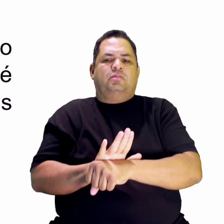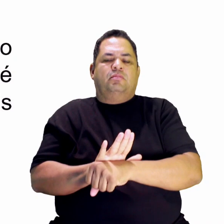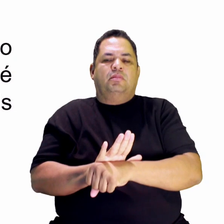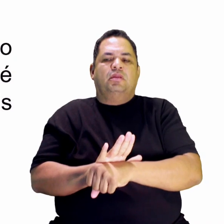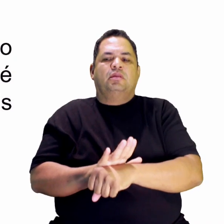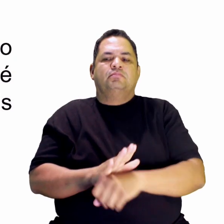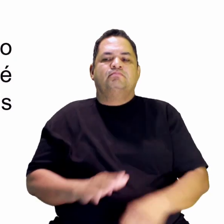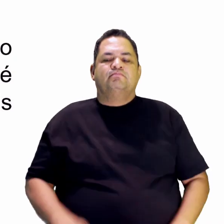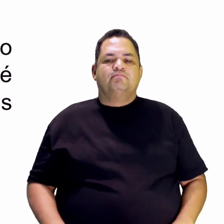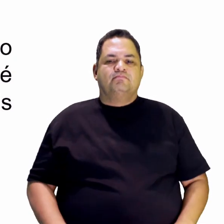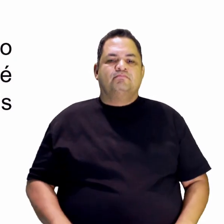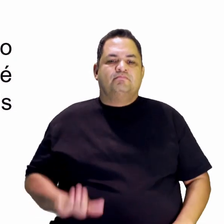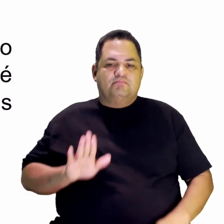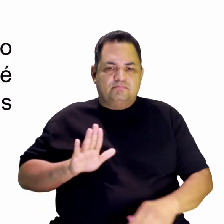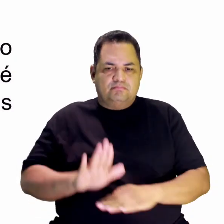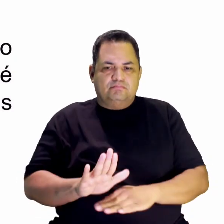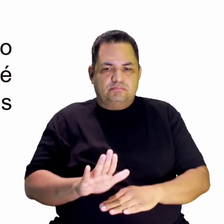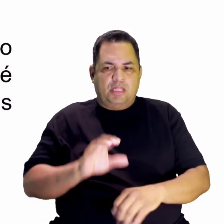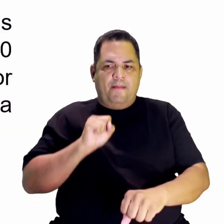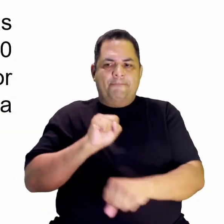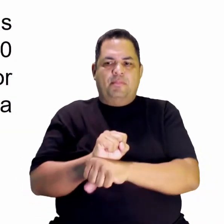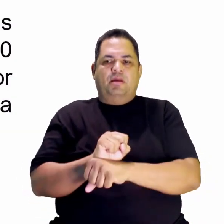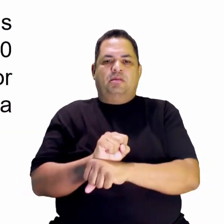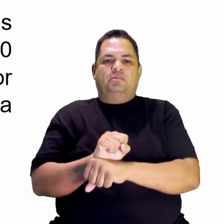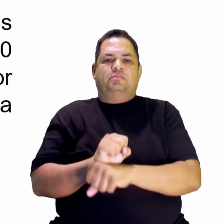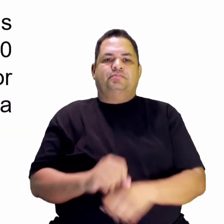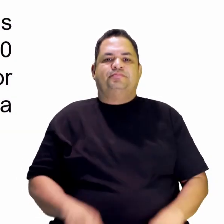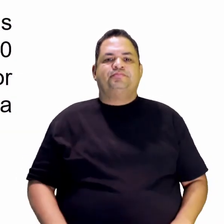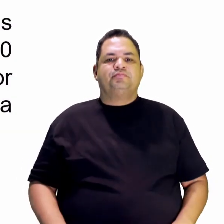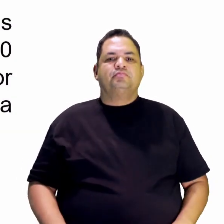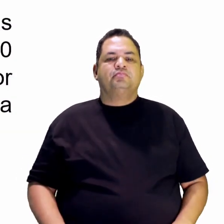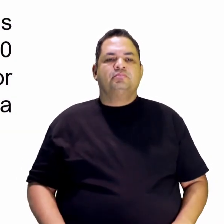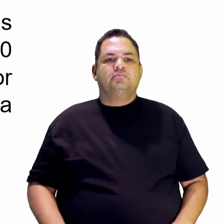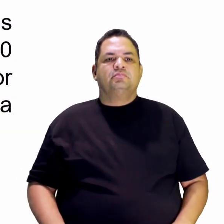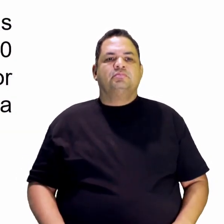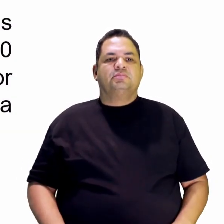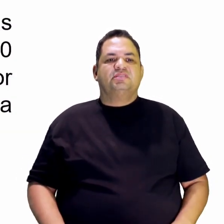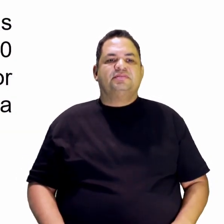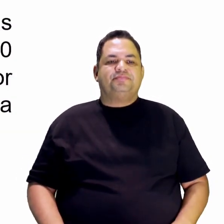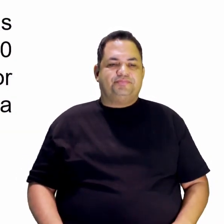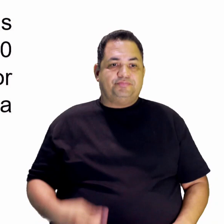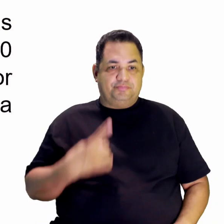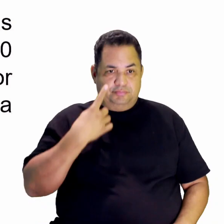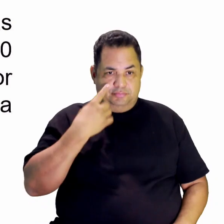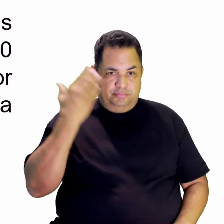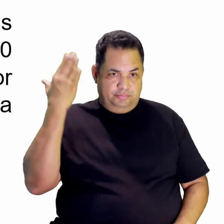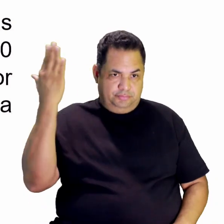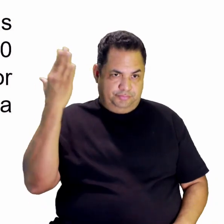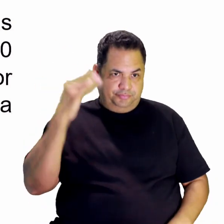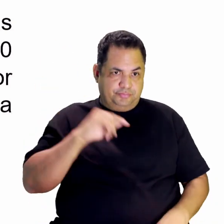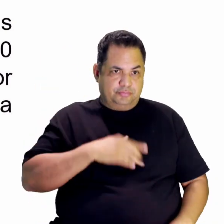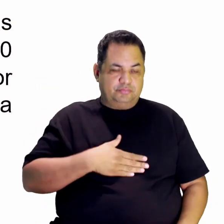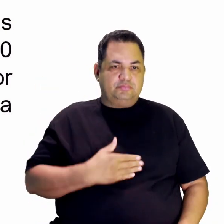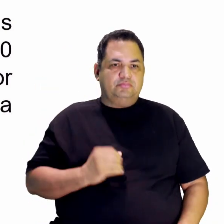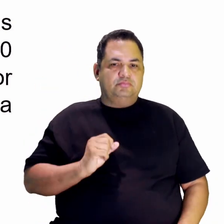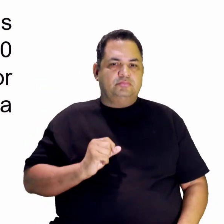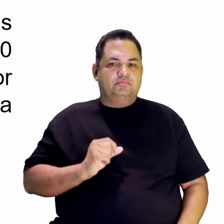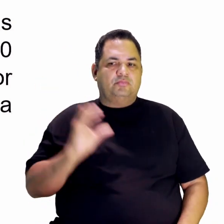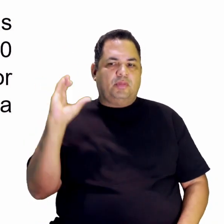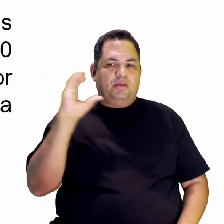parar, conforme mostra o nosso gráfico aqui, ó. Então você vê que ele aumenta a